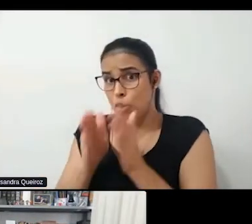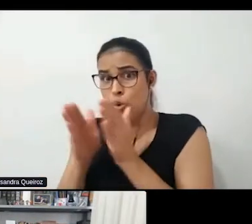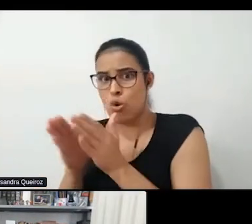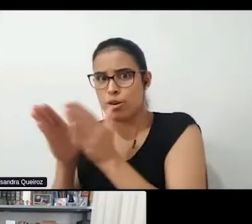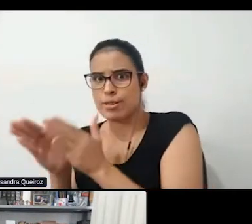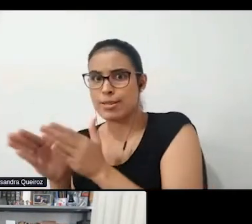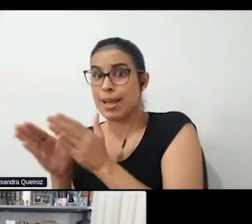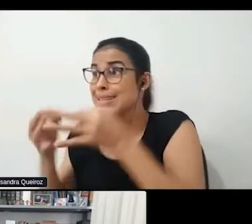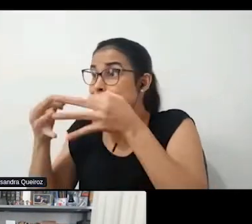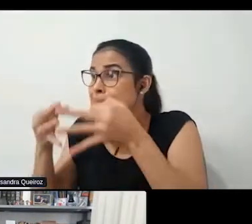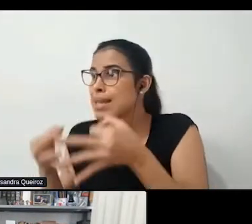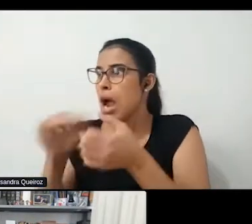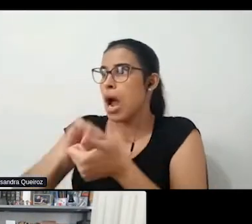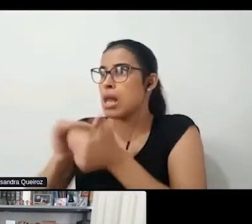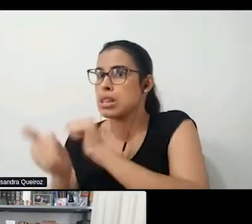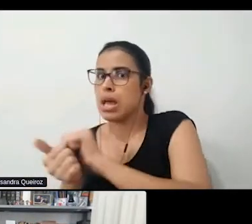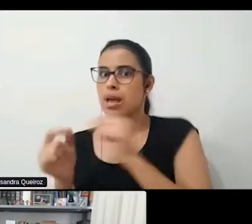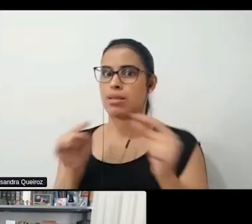felicidade